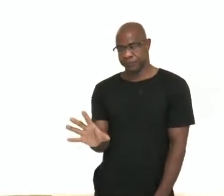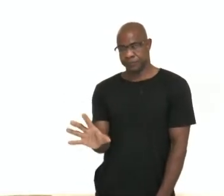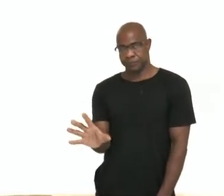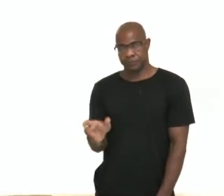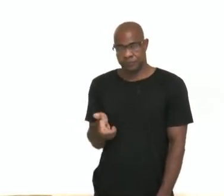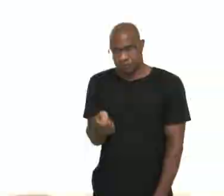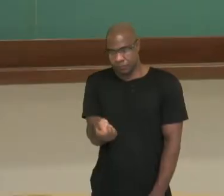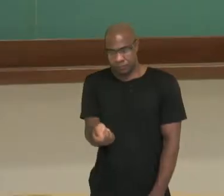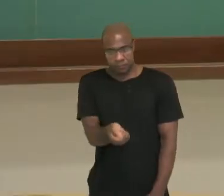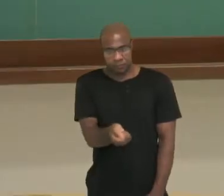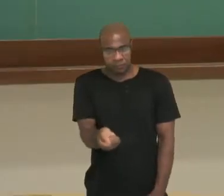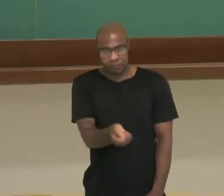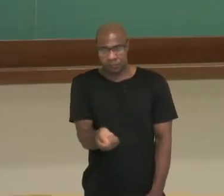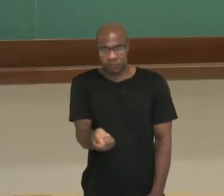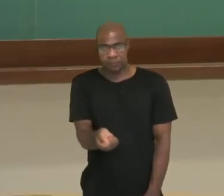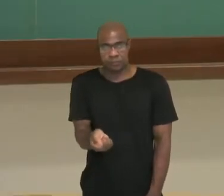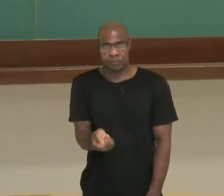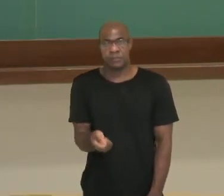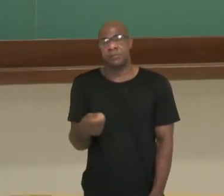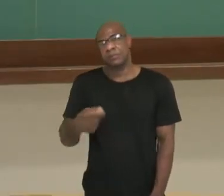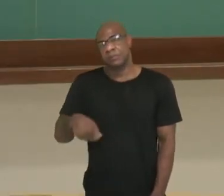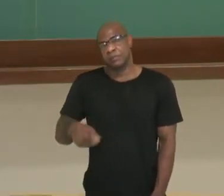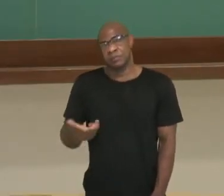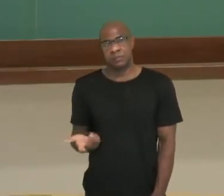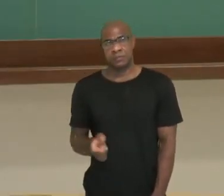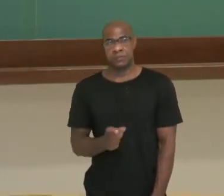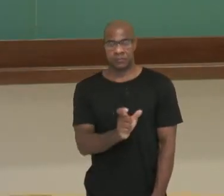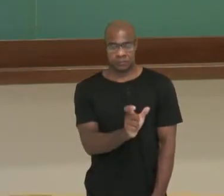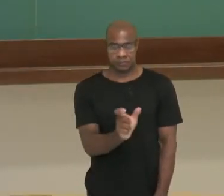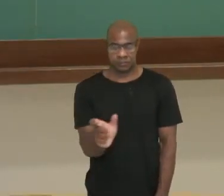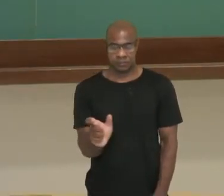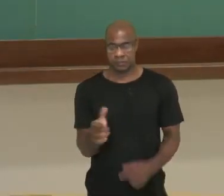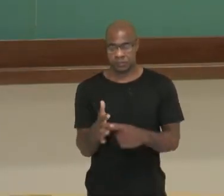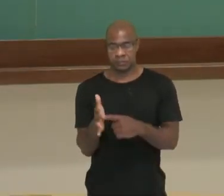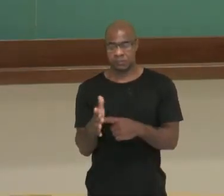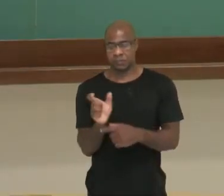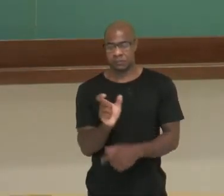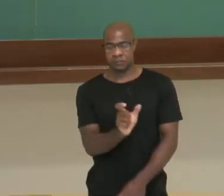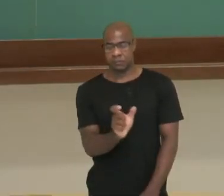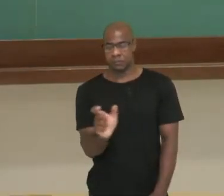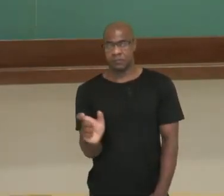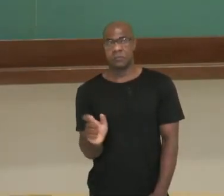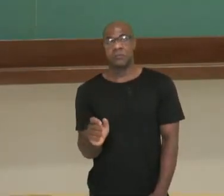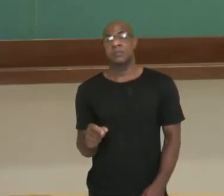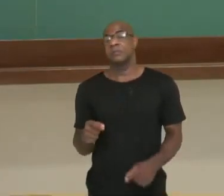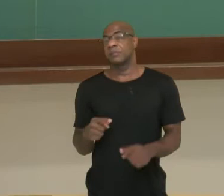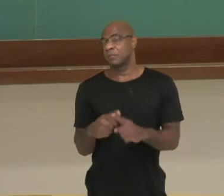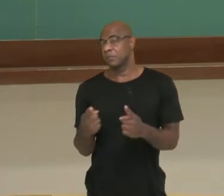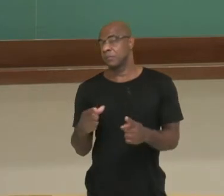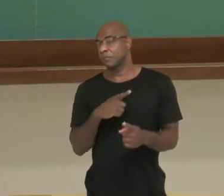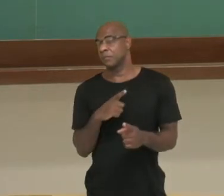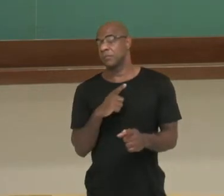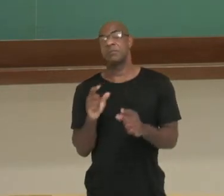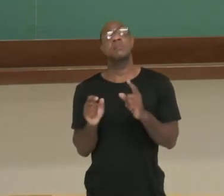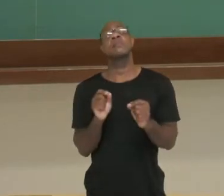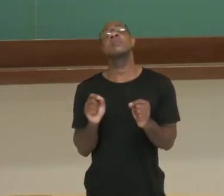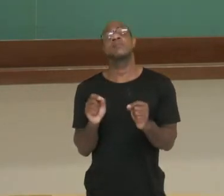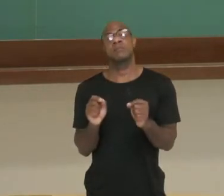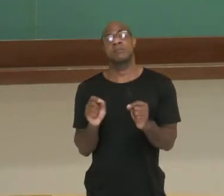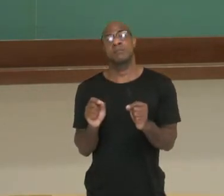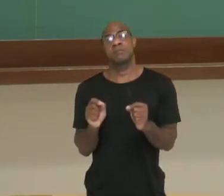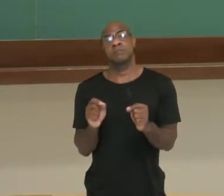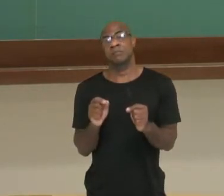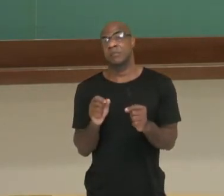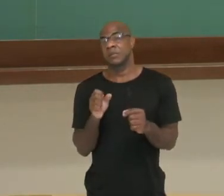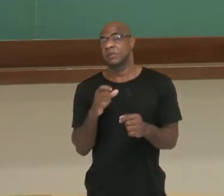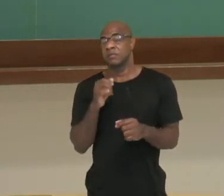das lanternas, das pilhas do gerador, tá? Mas tem uma condição para você saber se é